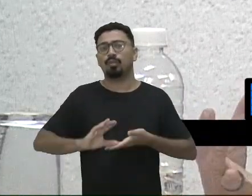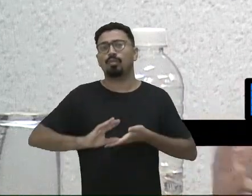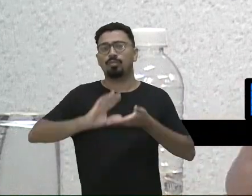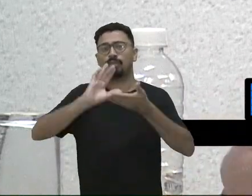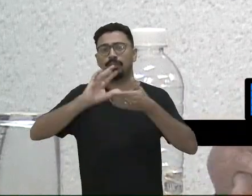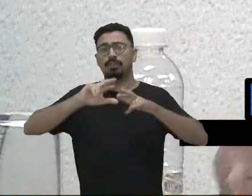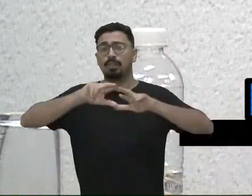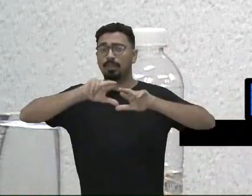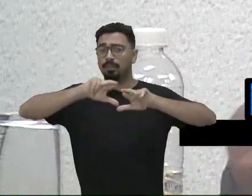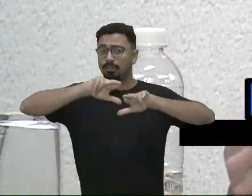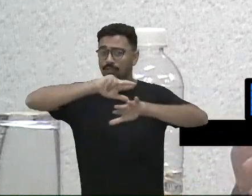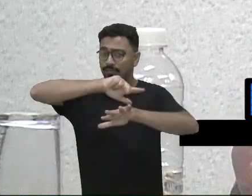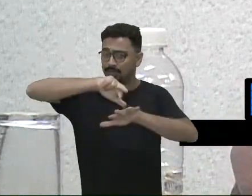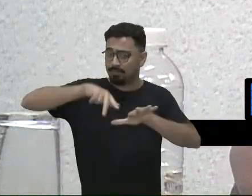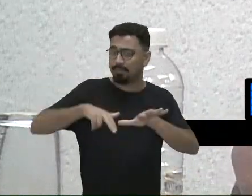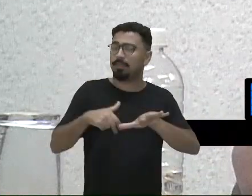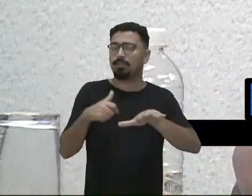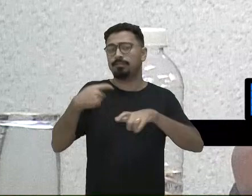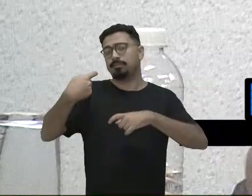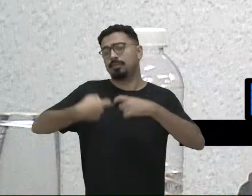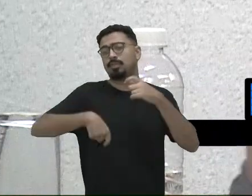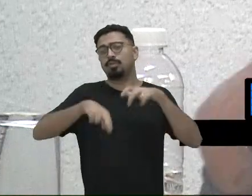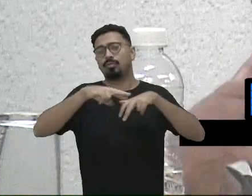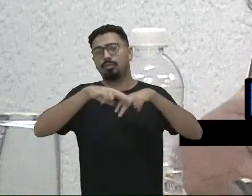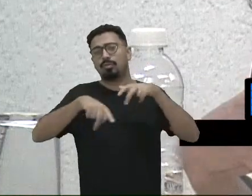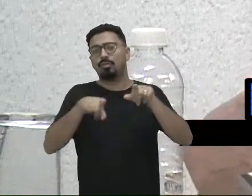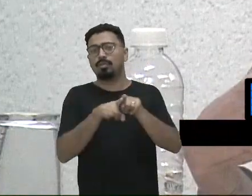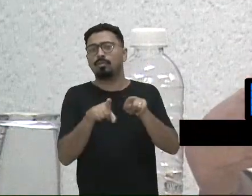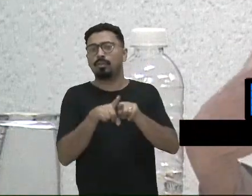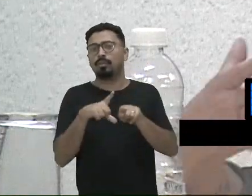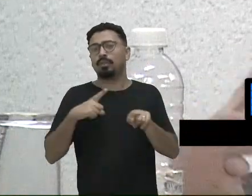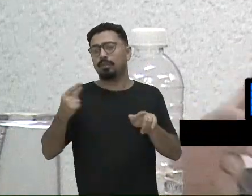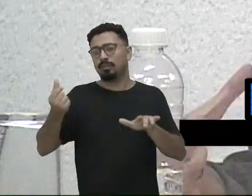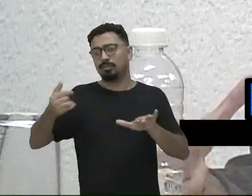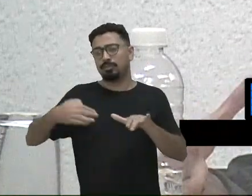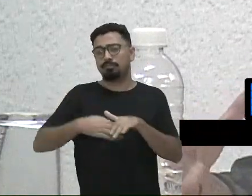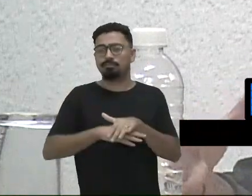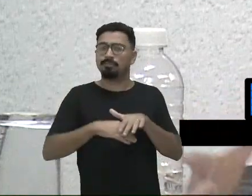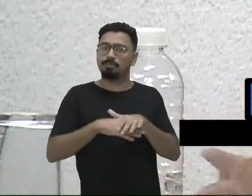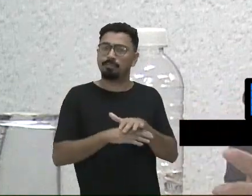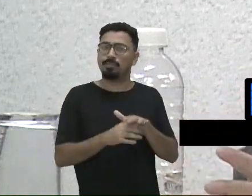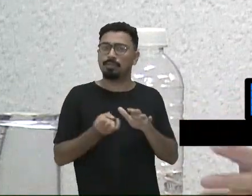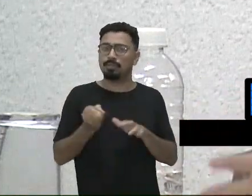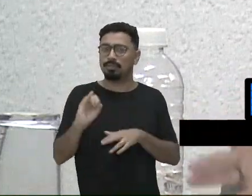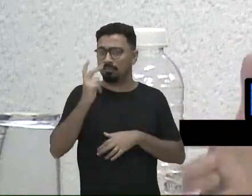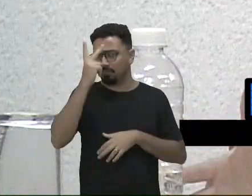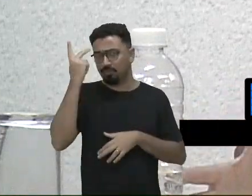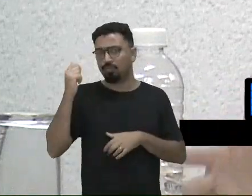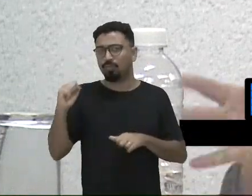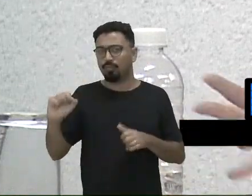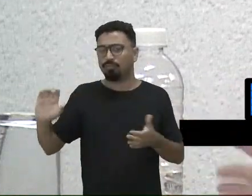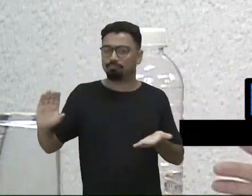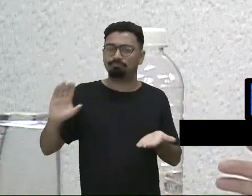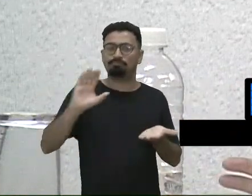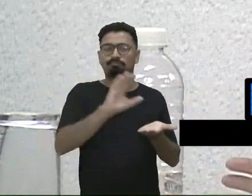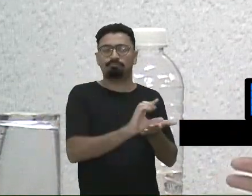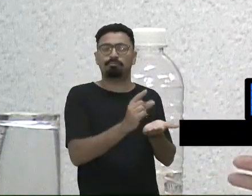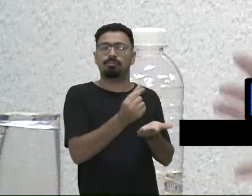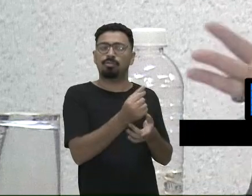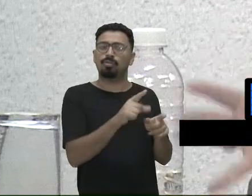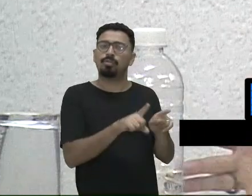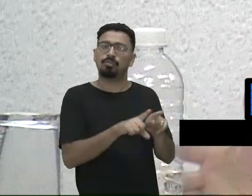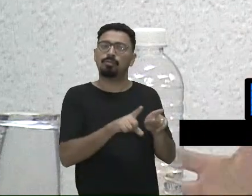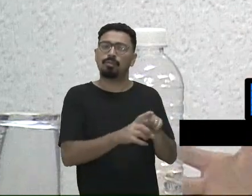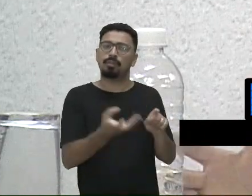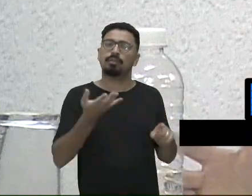Gênero, a gente vai conseguir ter um fundo onde os parlamentares dessa casa que desejarem vão poder destinar verba também